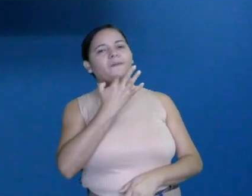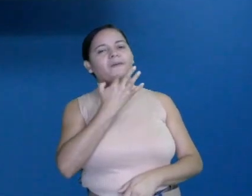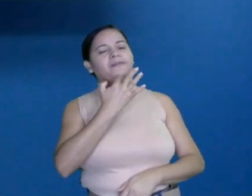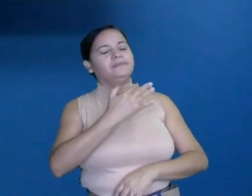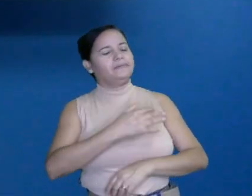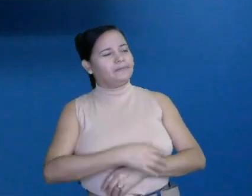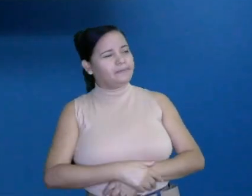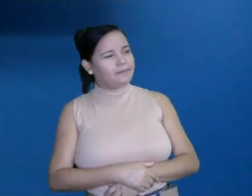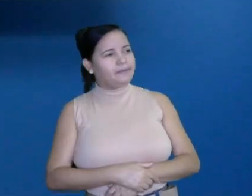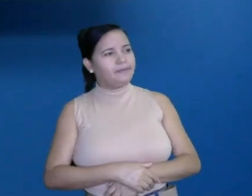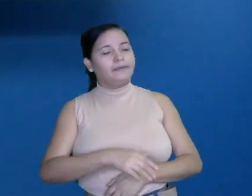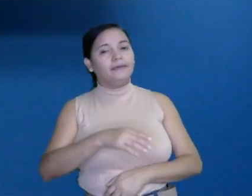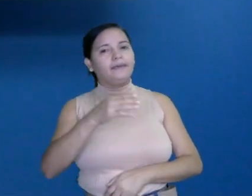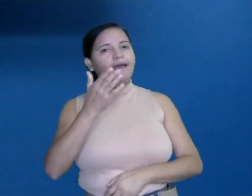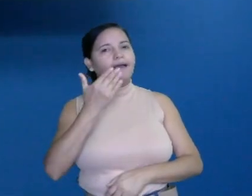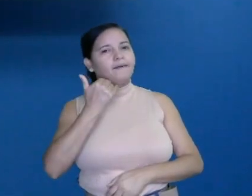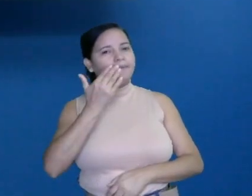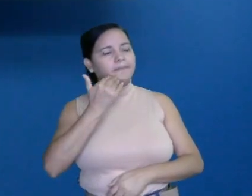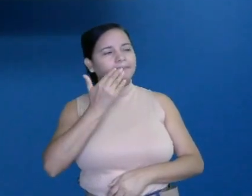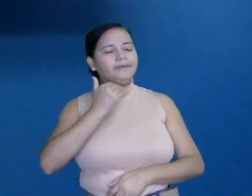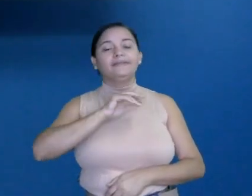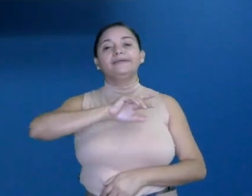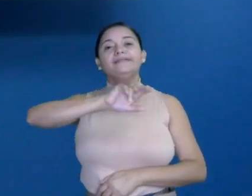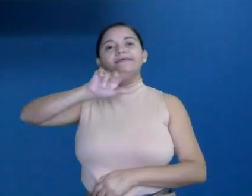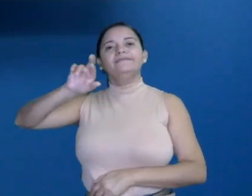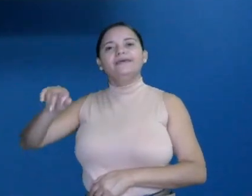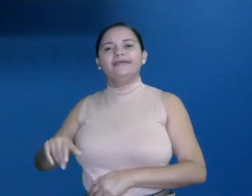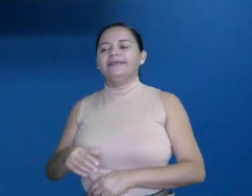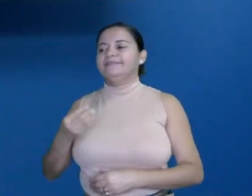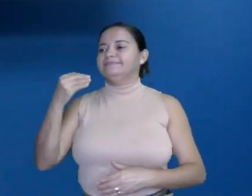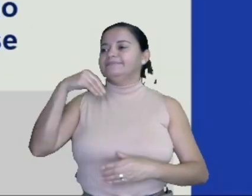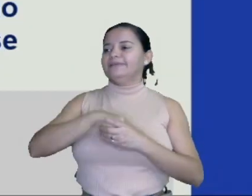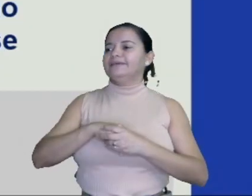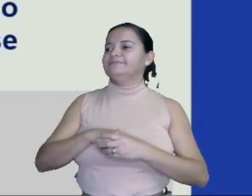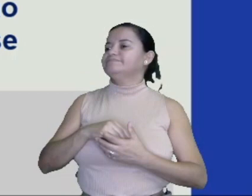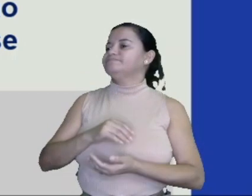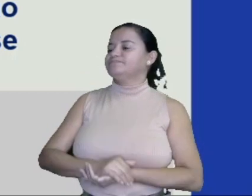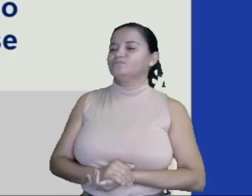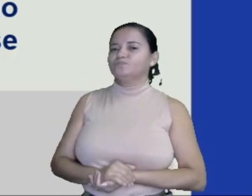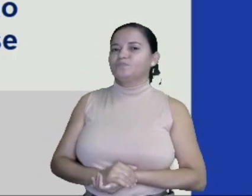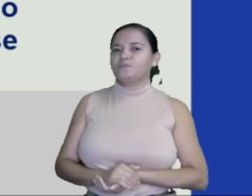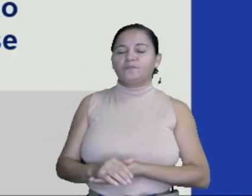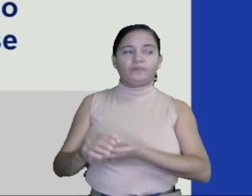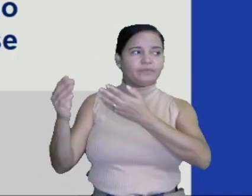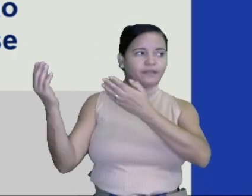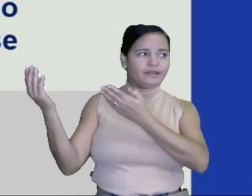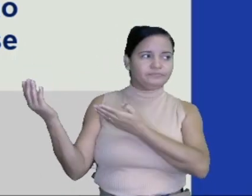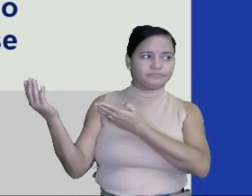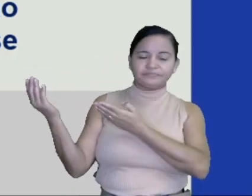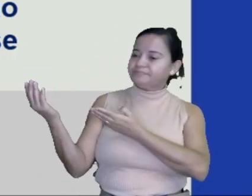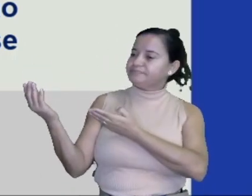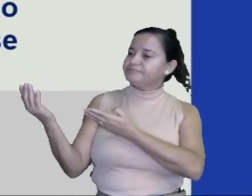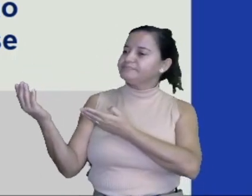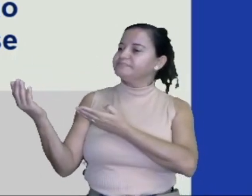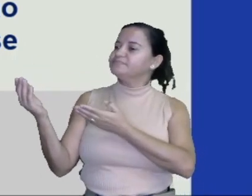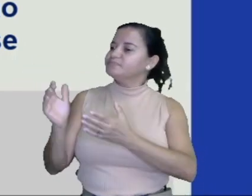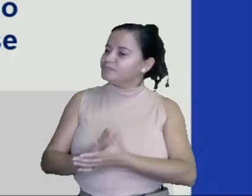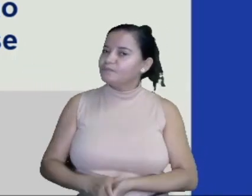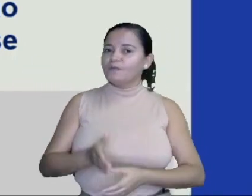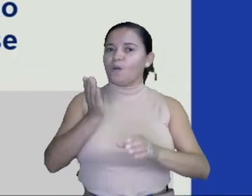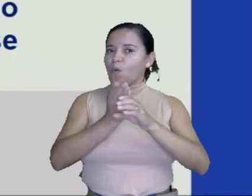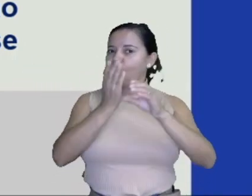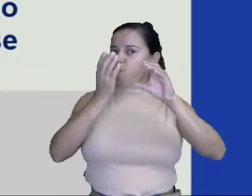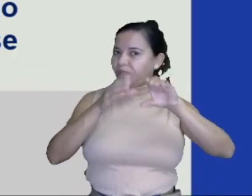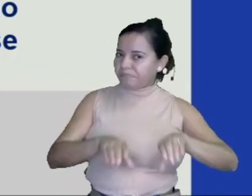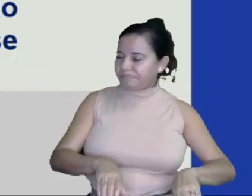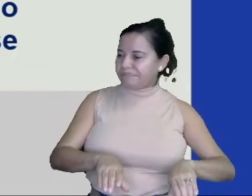os alimentos que são construtores. Então vamos lá. Quais são os alimentos construtores? O